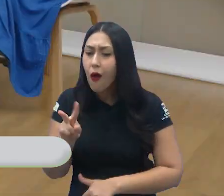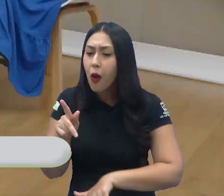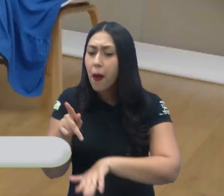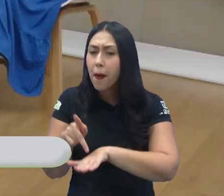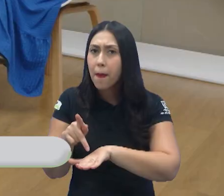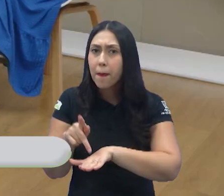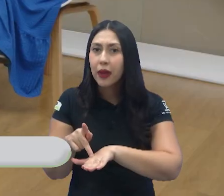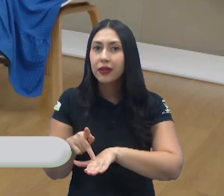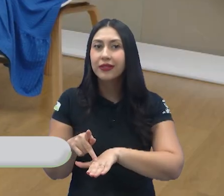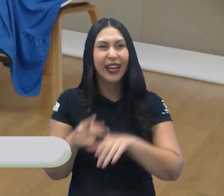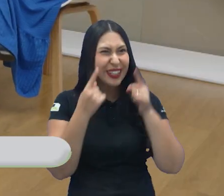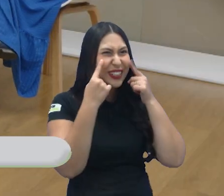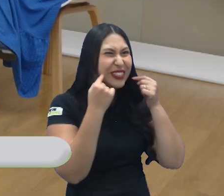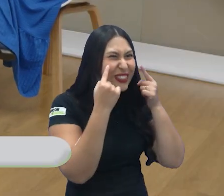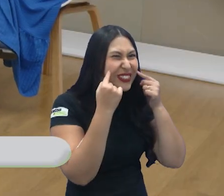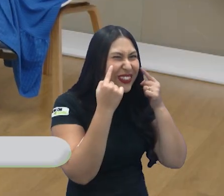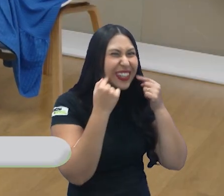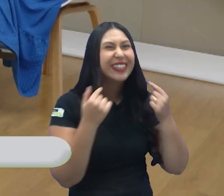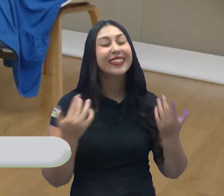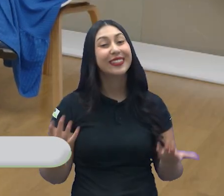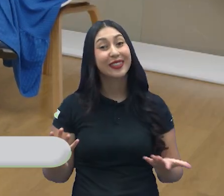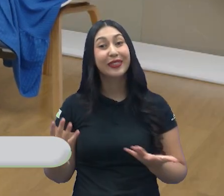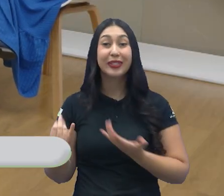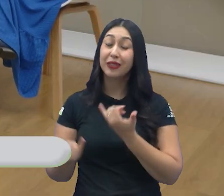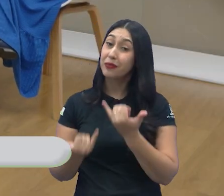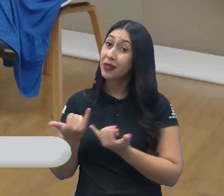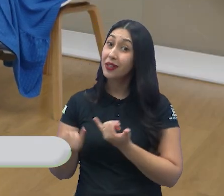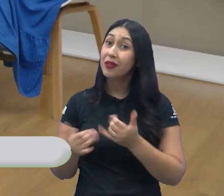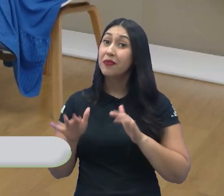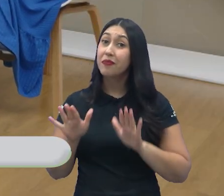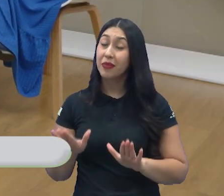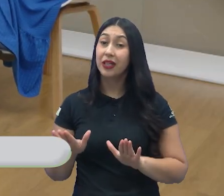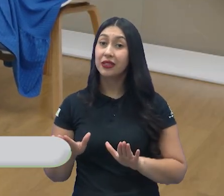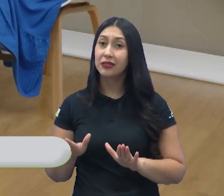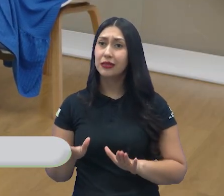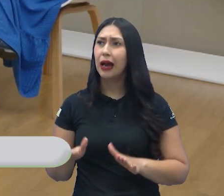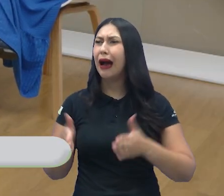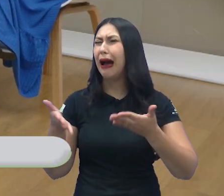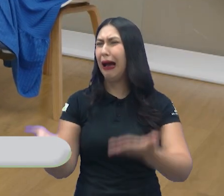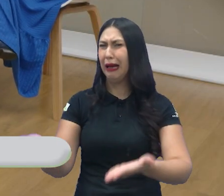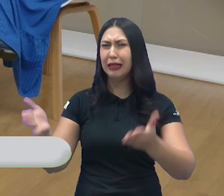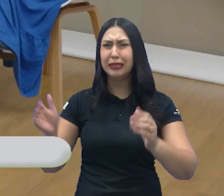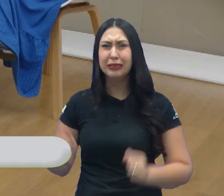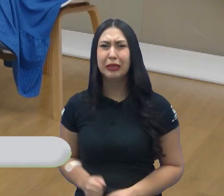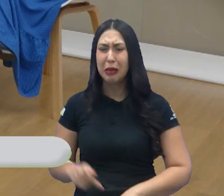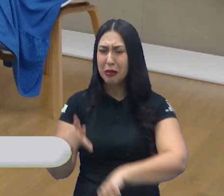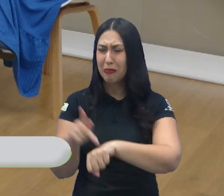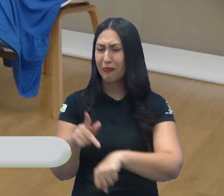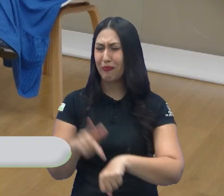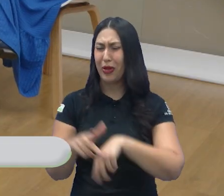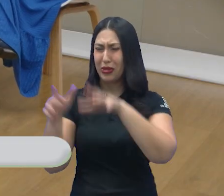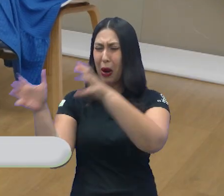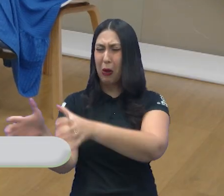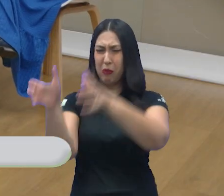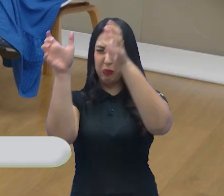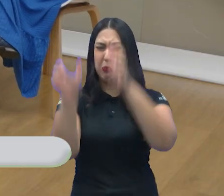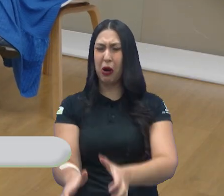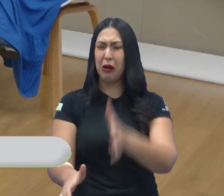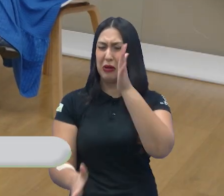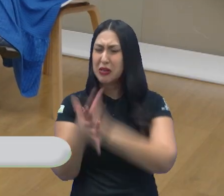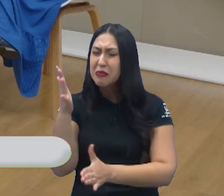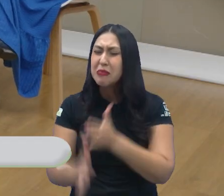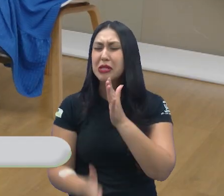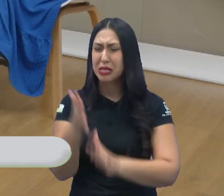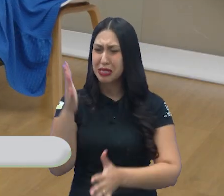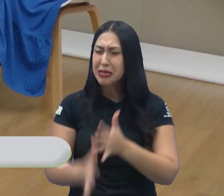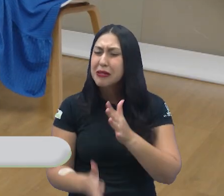Senta e chora. Então, uma brincadeira, ele vai dizer assim, colocaram essa pedra no meio do meu caminho. Entendi. Você sabia que eu vim